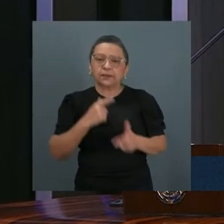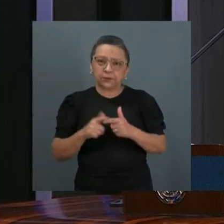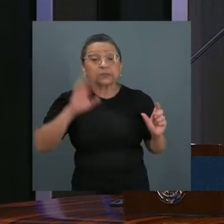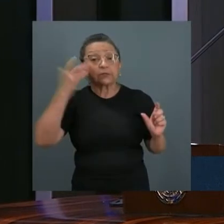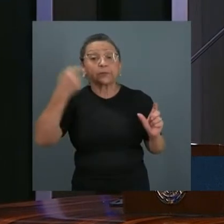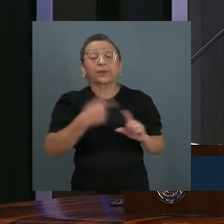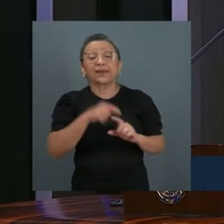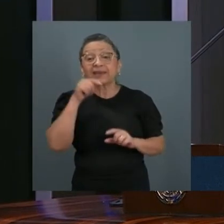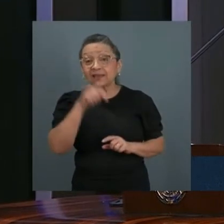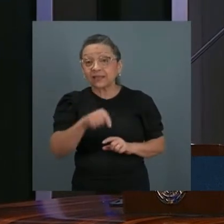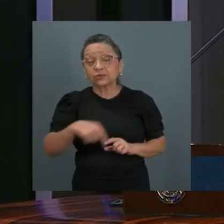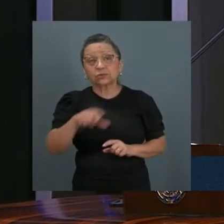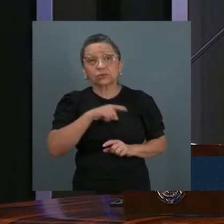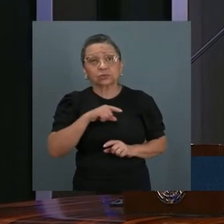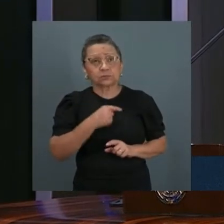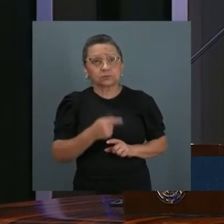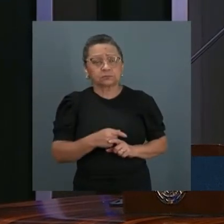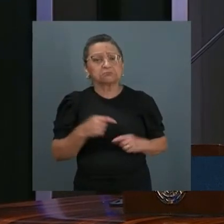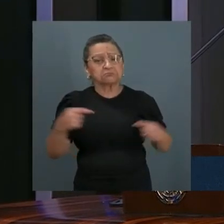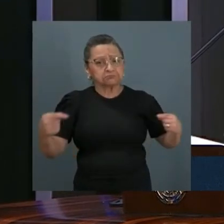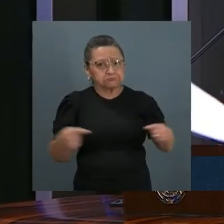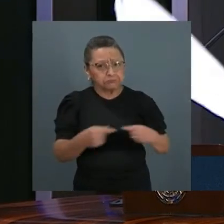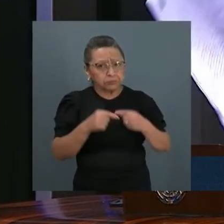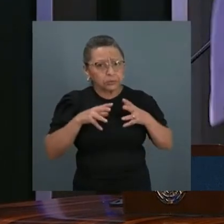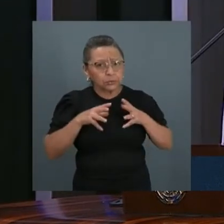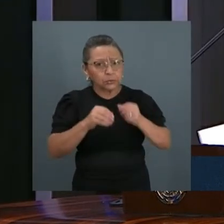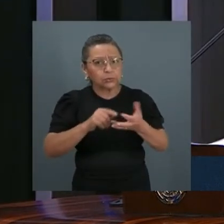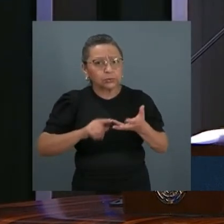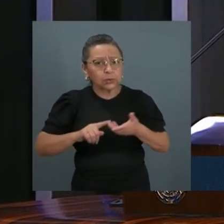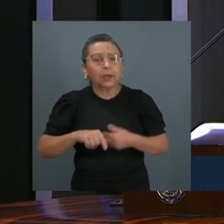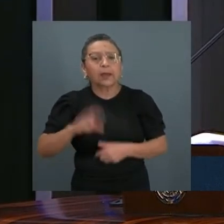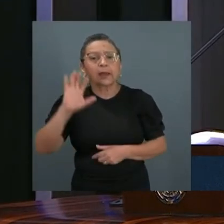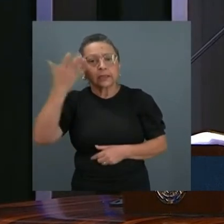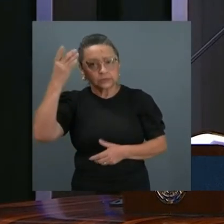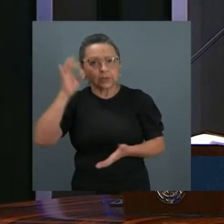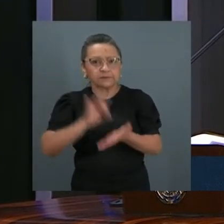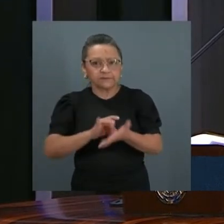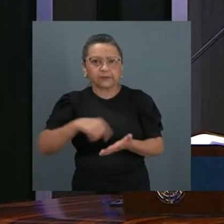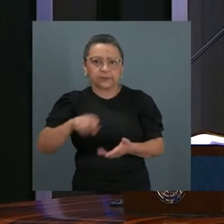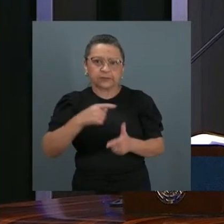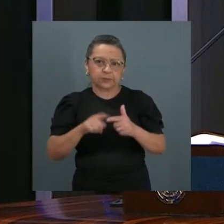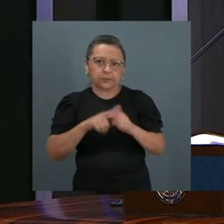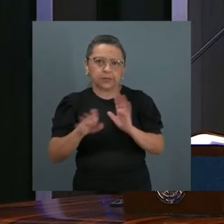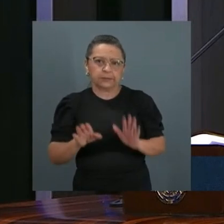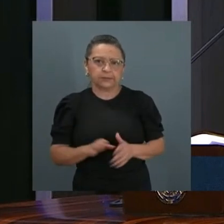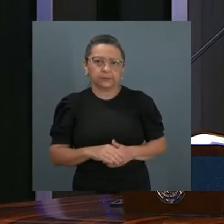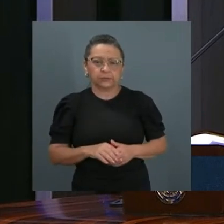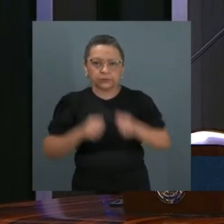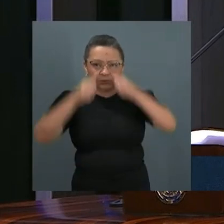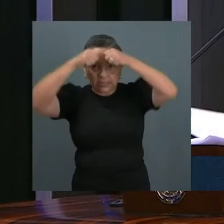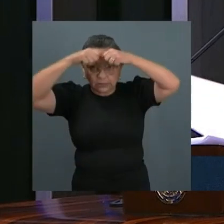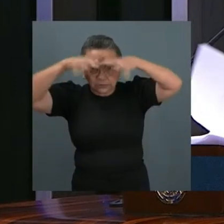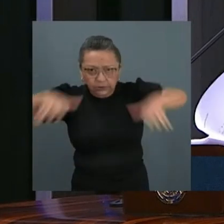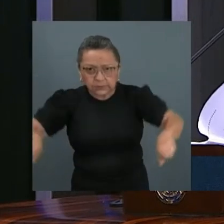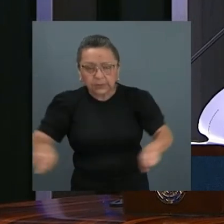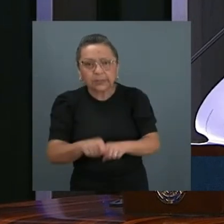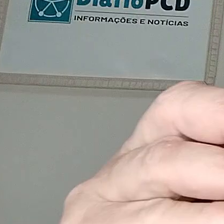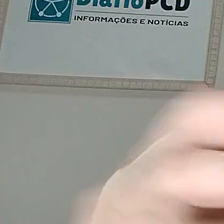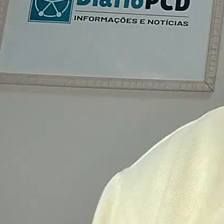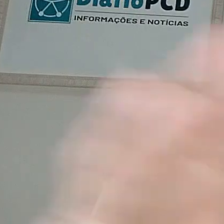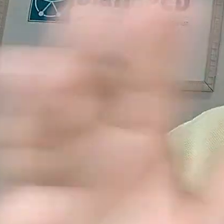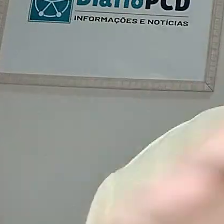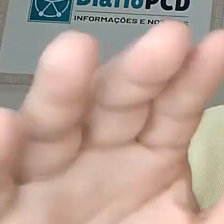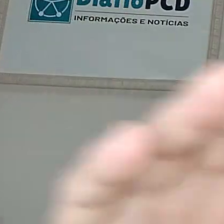problemas. Atendido essas questões, resolve de fato essa questão dos autistas e também do síndrome de